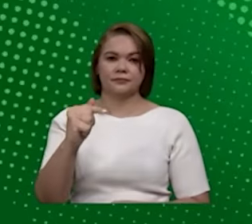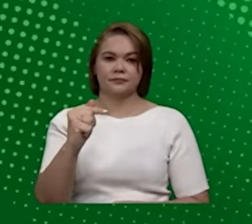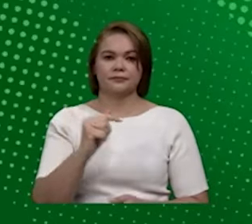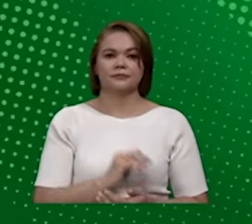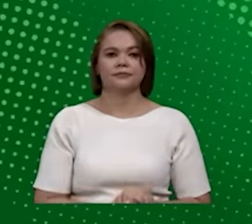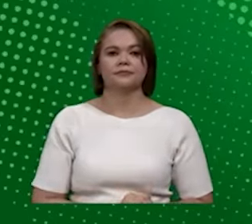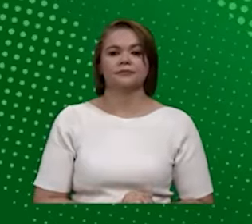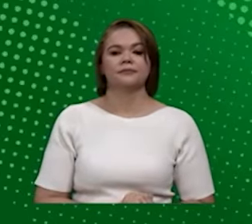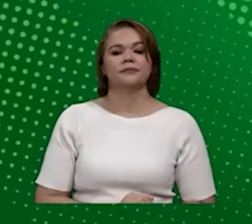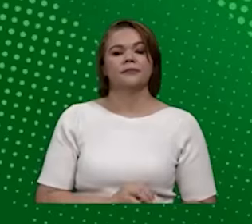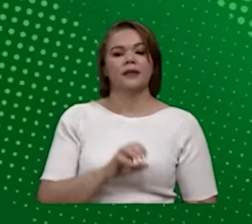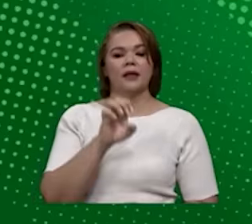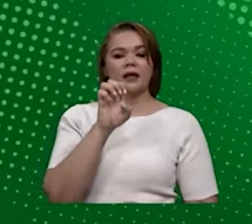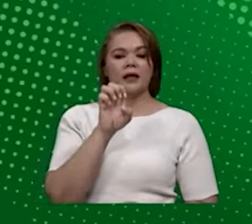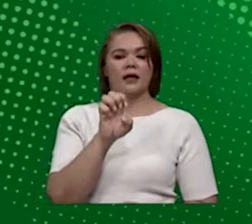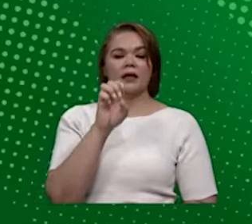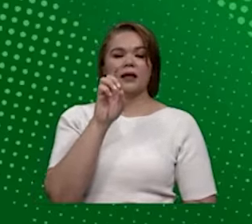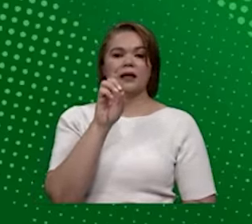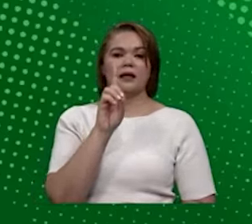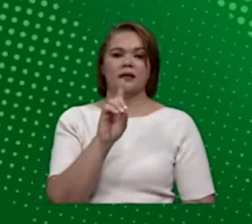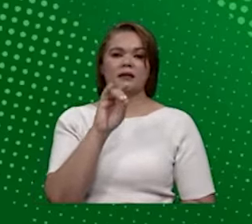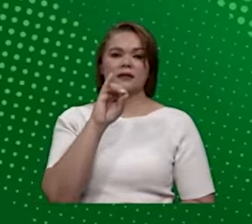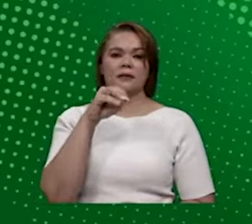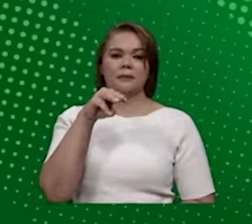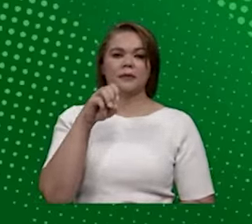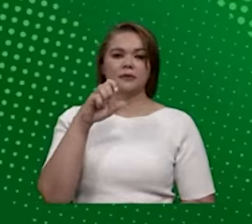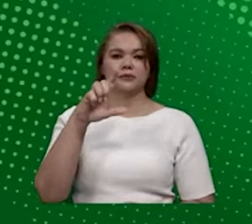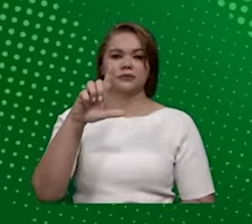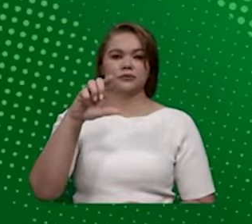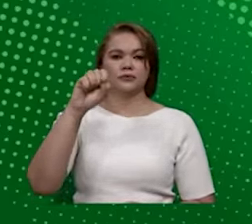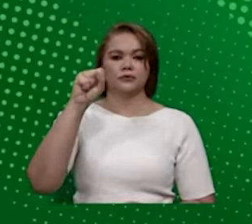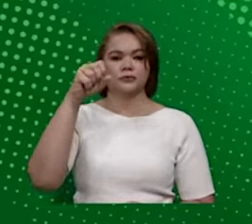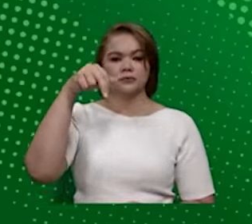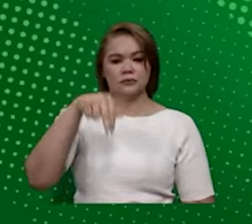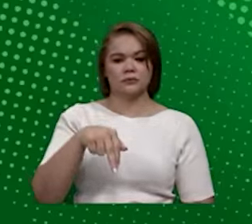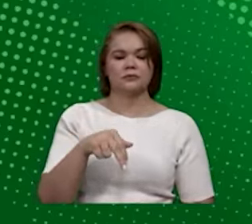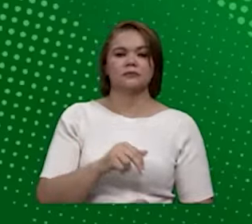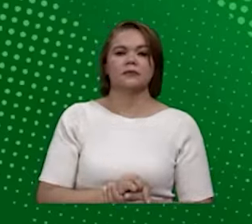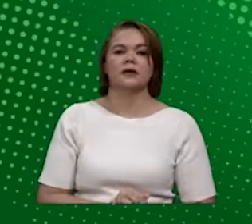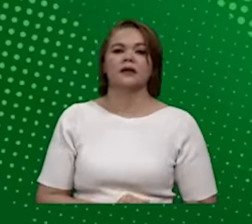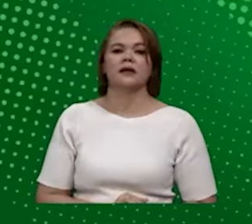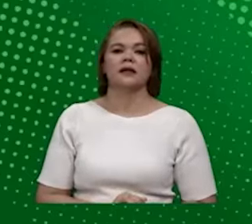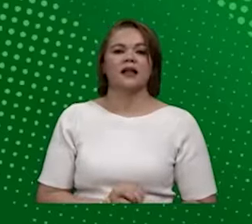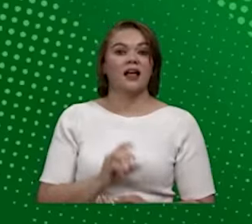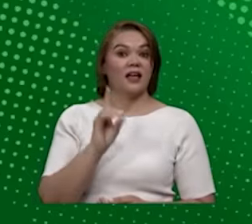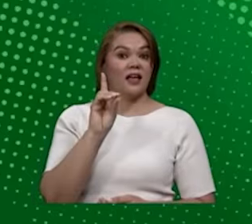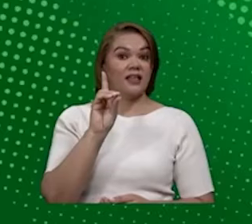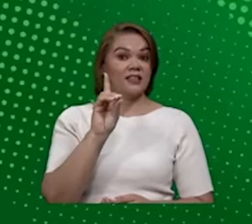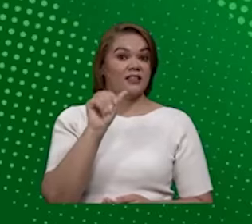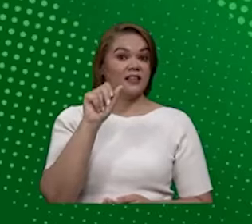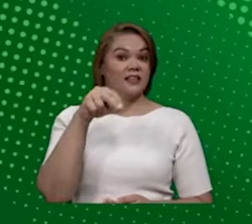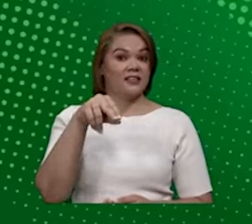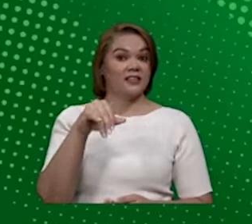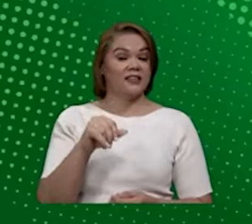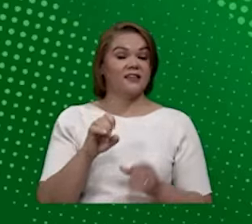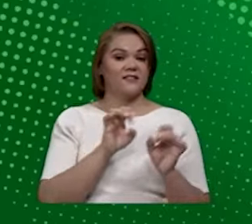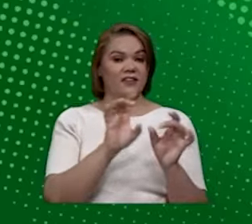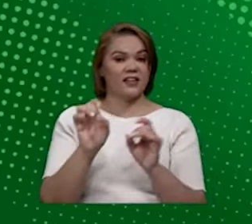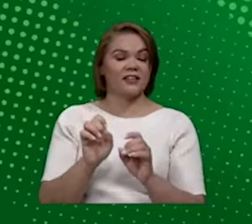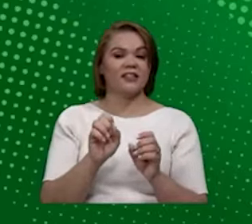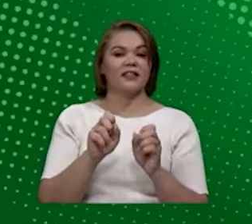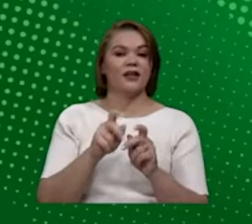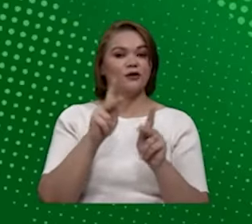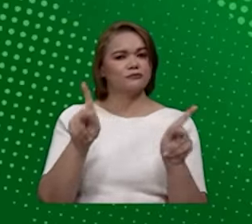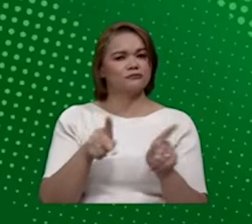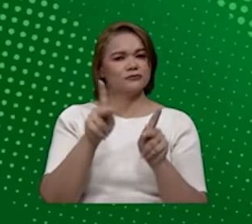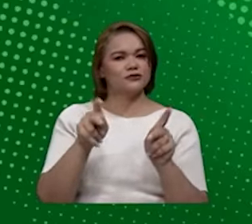0089397. Edmilson. Alô, Edmilson. A promotora é a Dani. Pé quente aí do Shopping